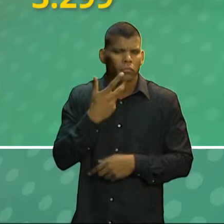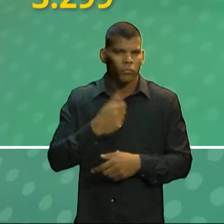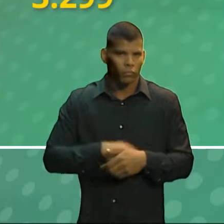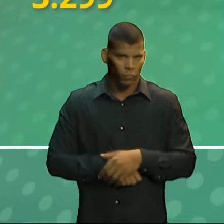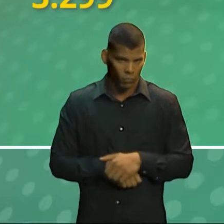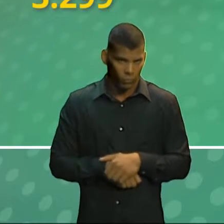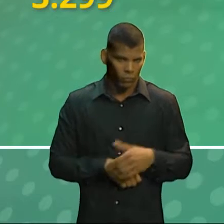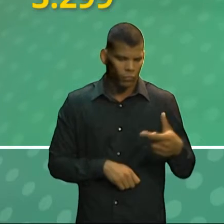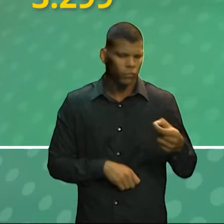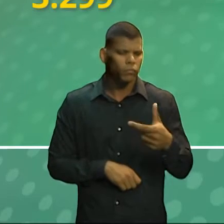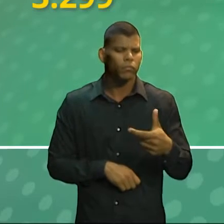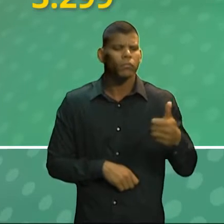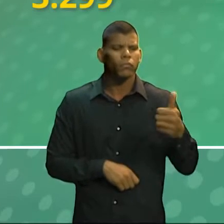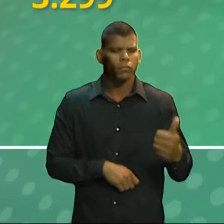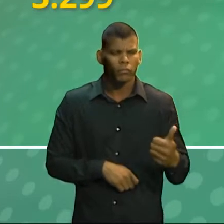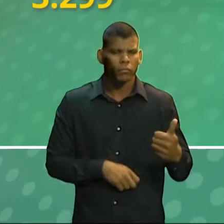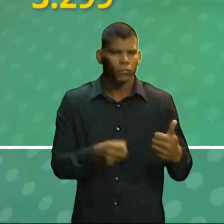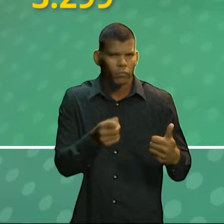2021, foram registradas